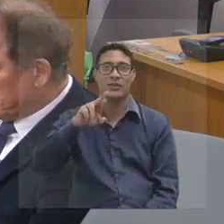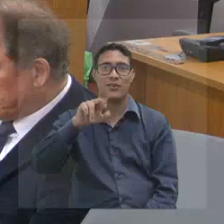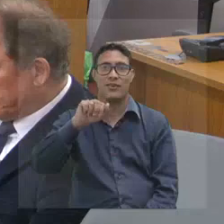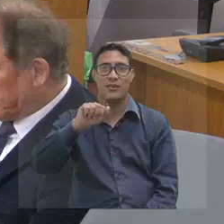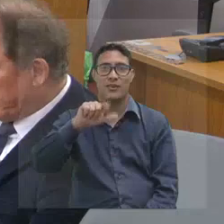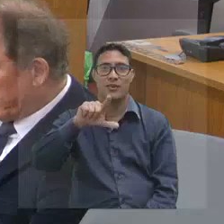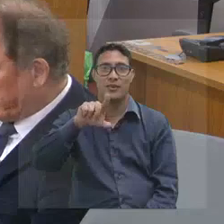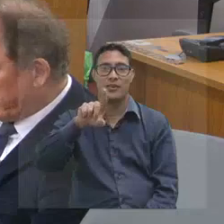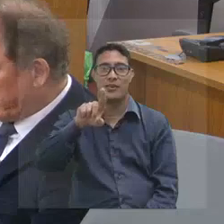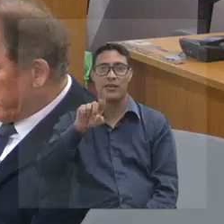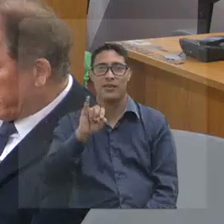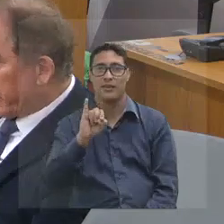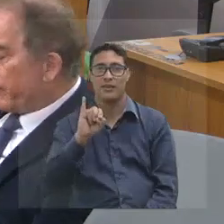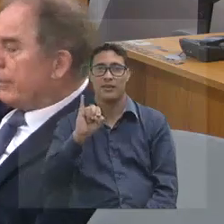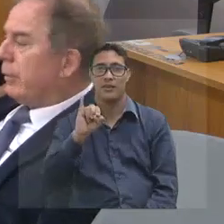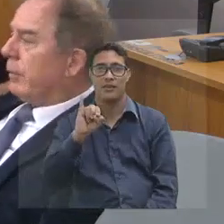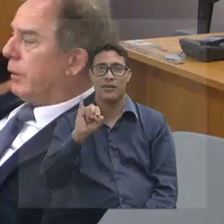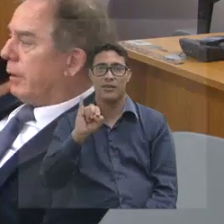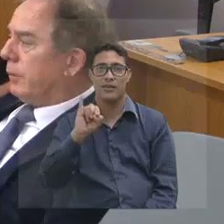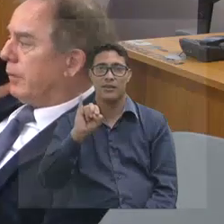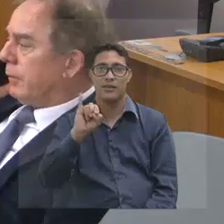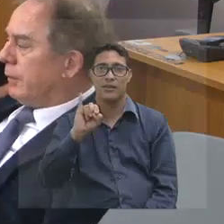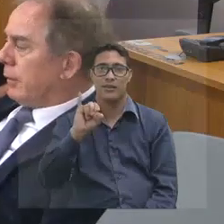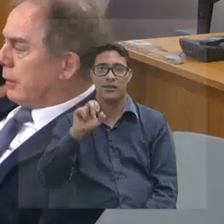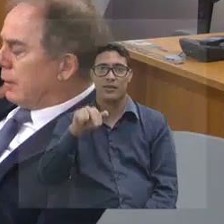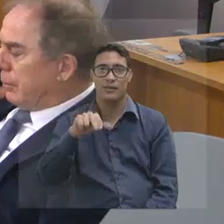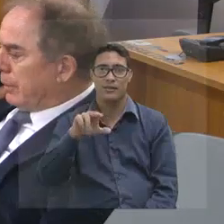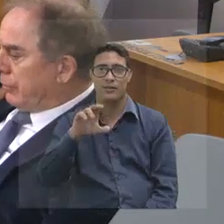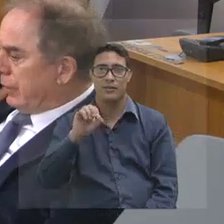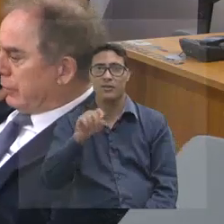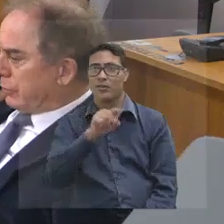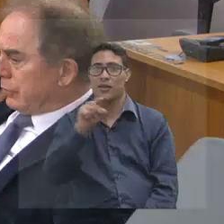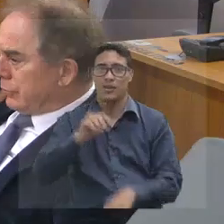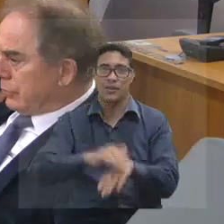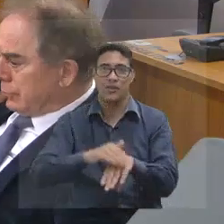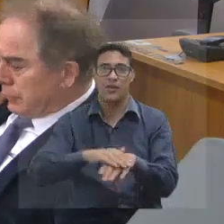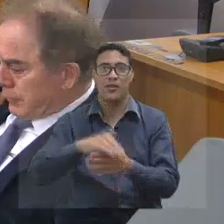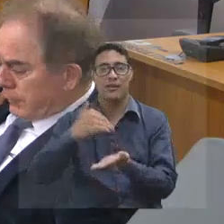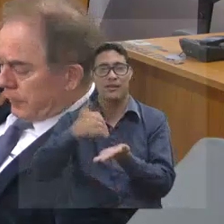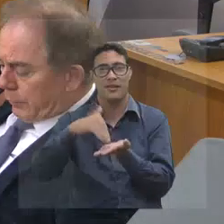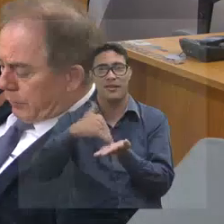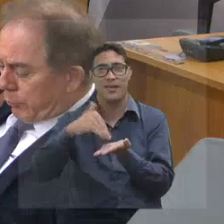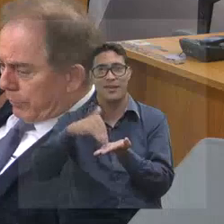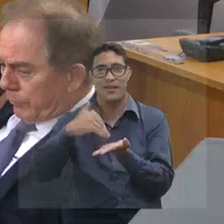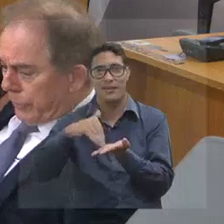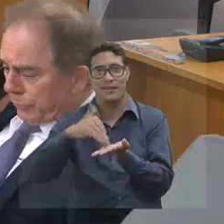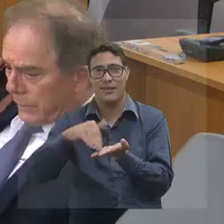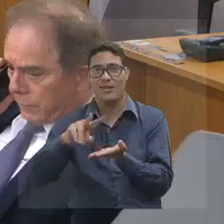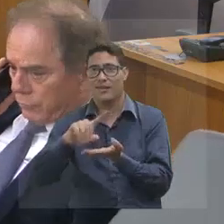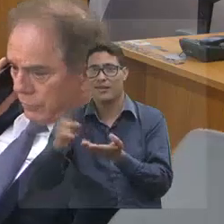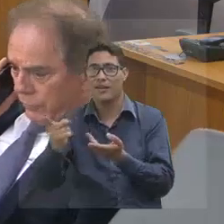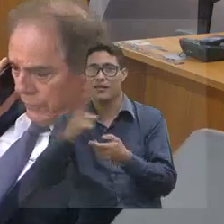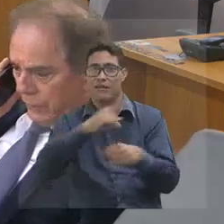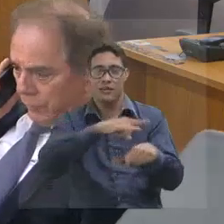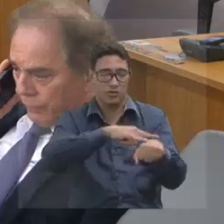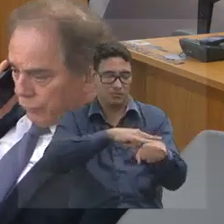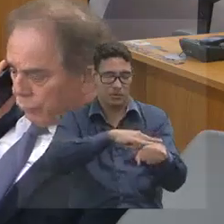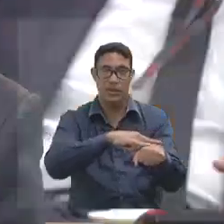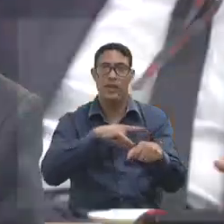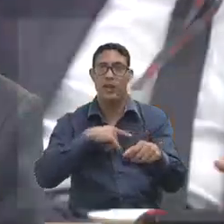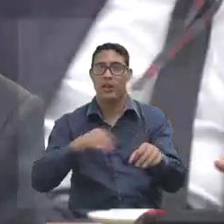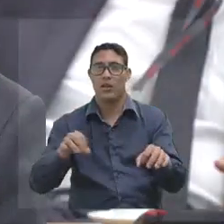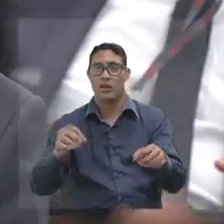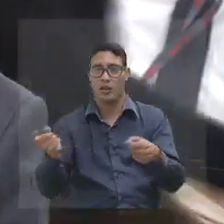considerações enquanto a nossa secretária vai ao banheiro Então assim que ela retornar a gente retorna a sequência